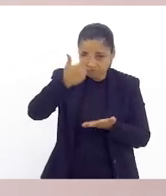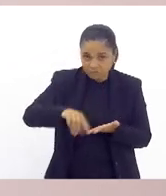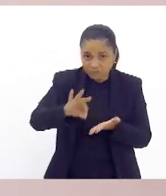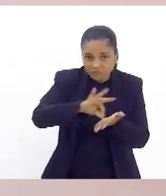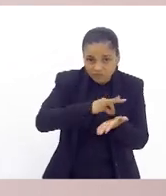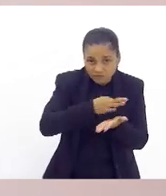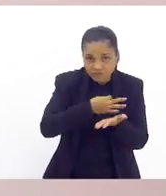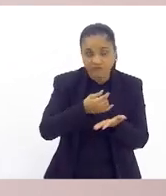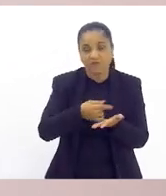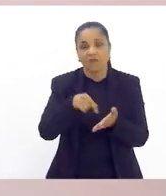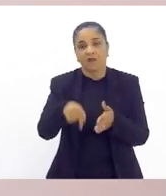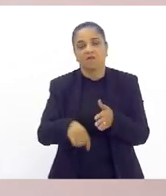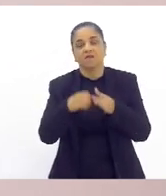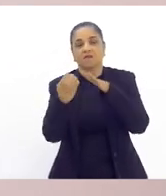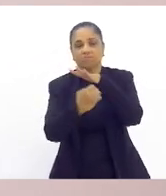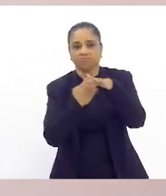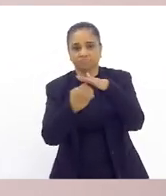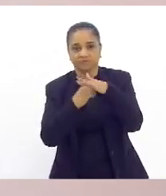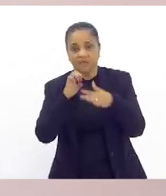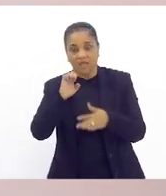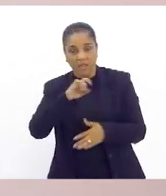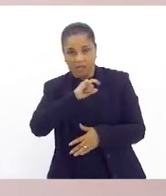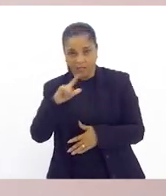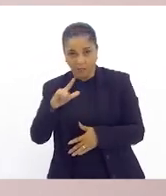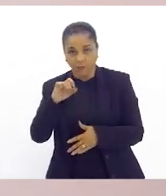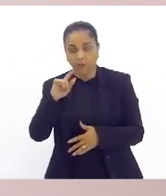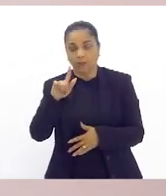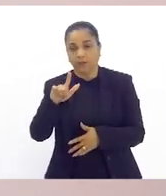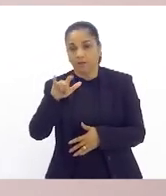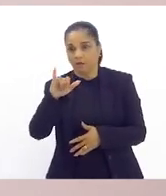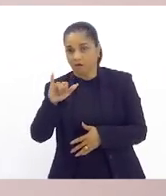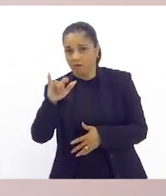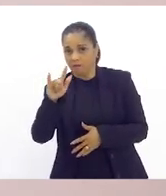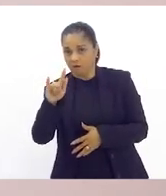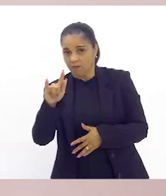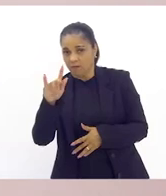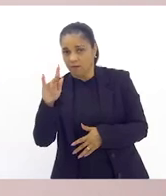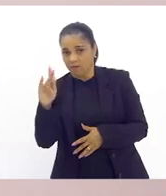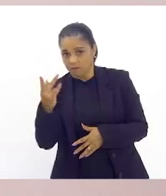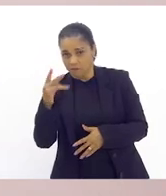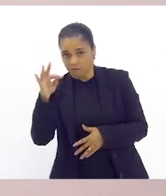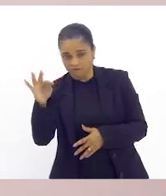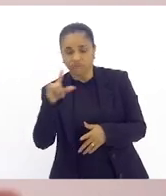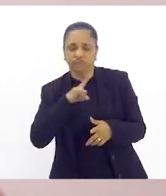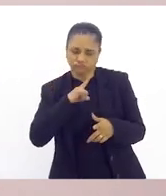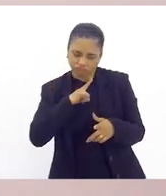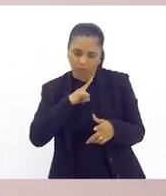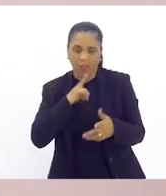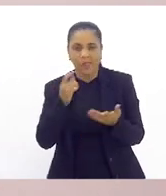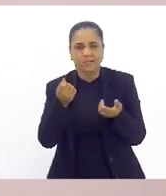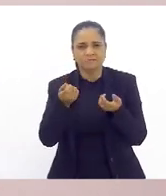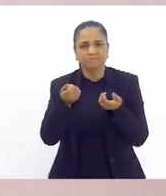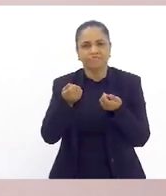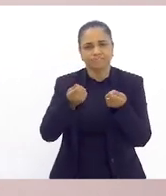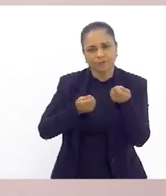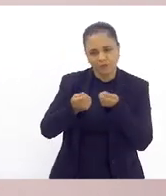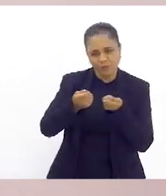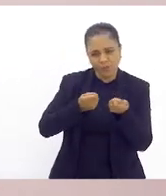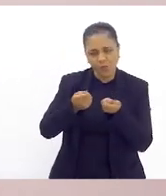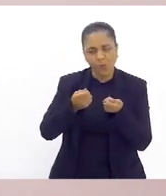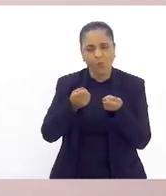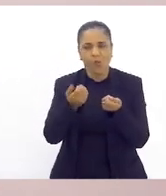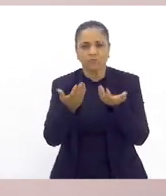daênio aqui no estado ela é uma concessão que tem de fato desequilíbrios econômicos dentro do nosso contrato de